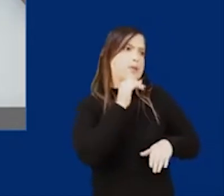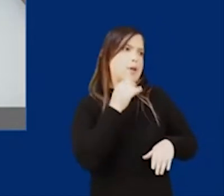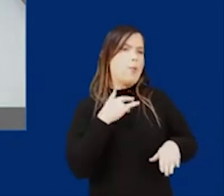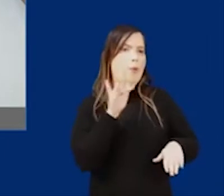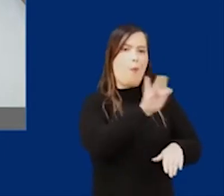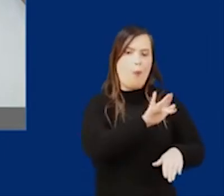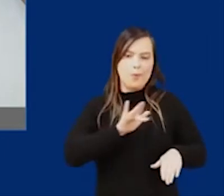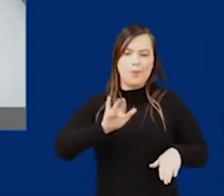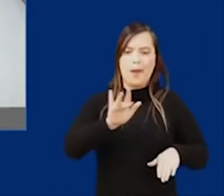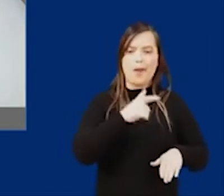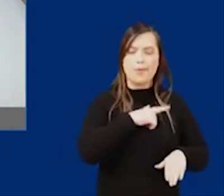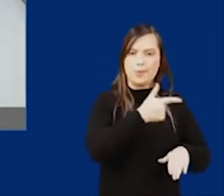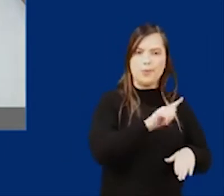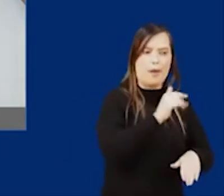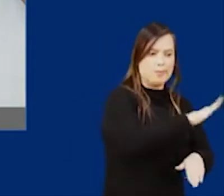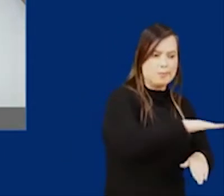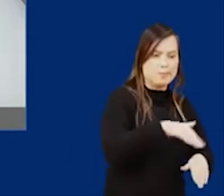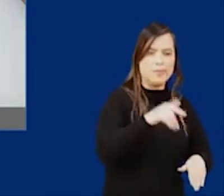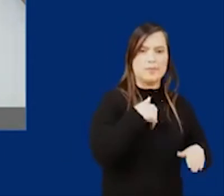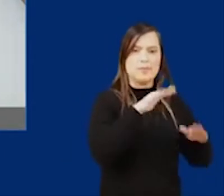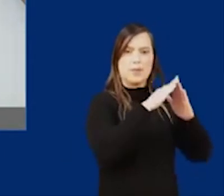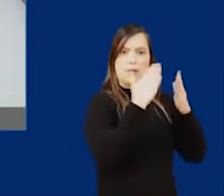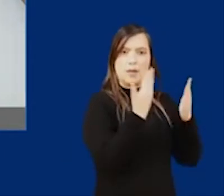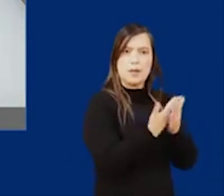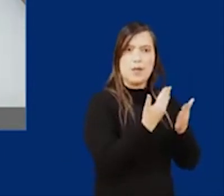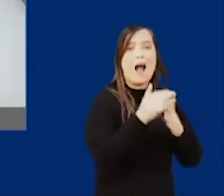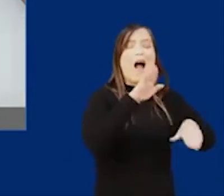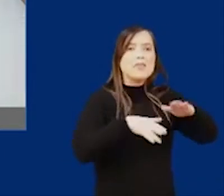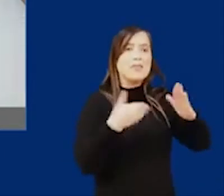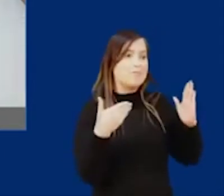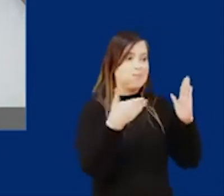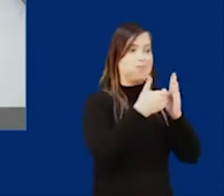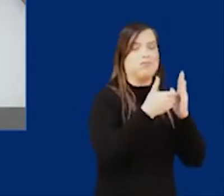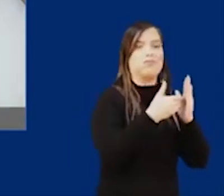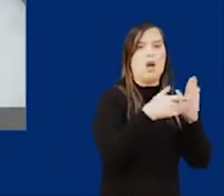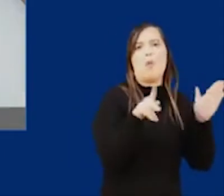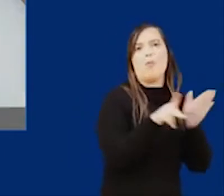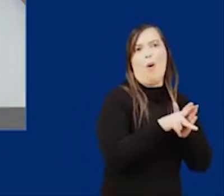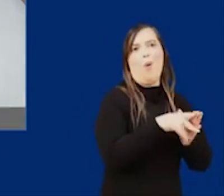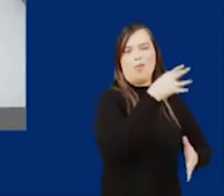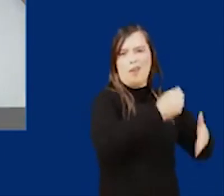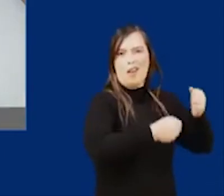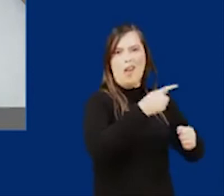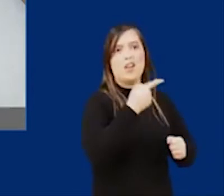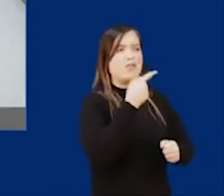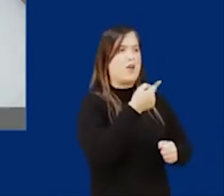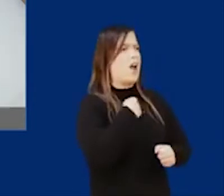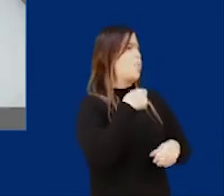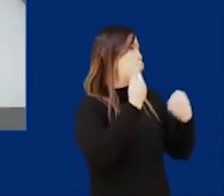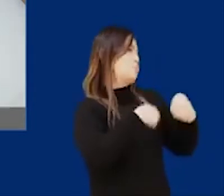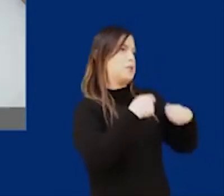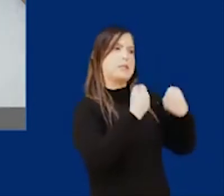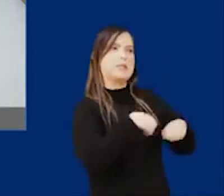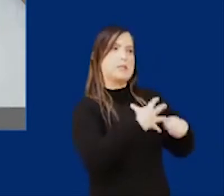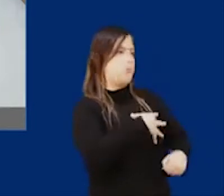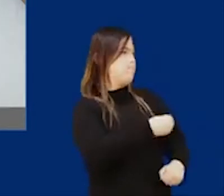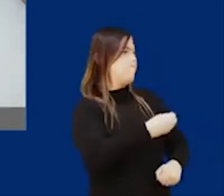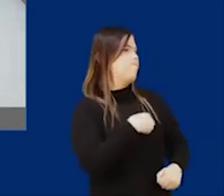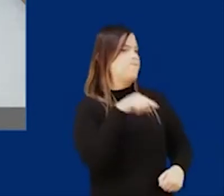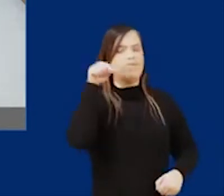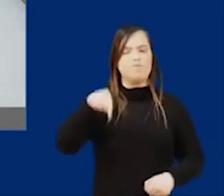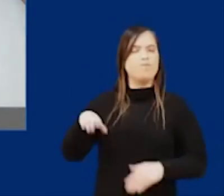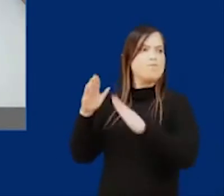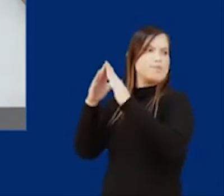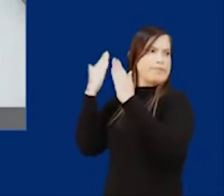nós temos creches no Brasil que são uma barreira para o leite materno. Né? Tem creche que fala, seu filho tem que estar desmamado para você entrar na creche. Isso é uma